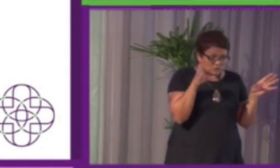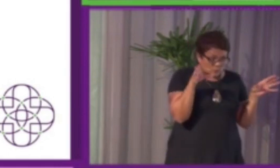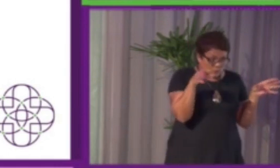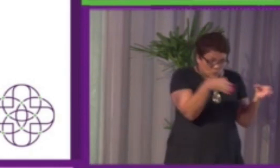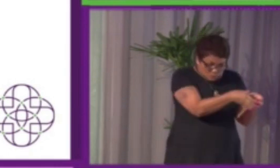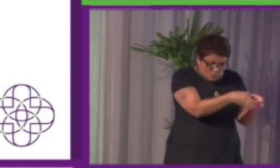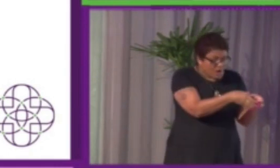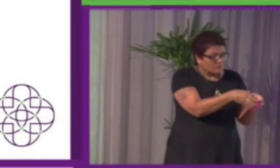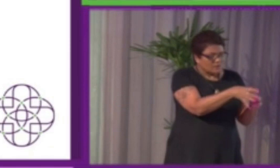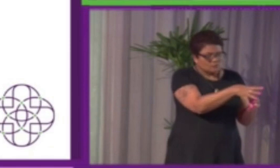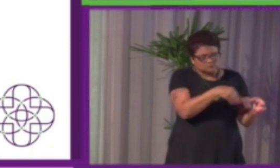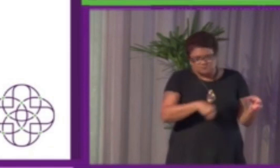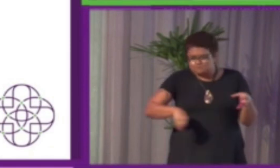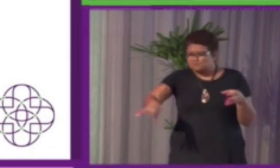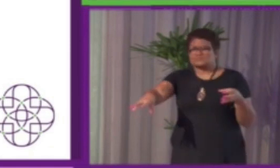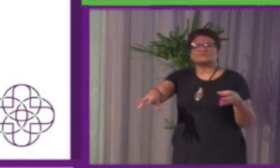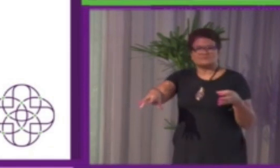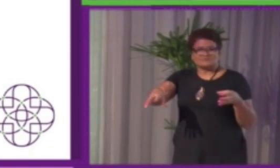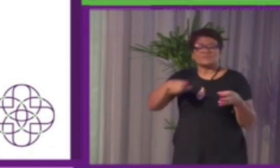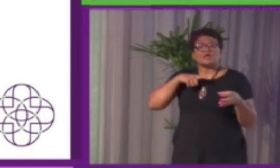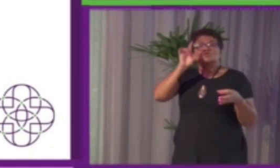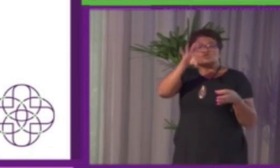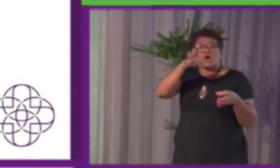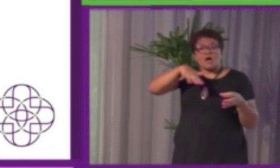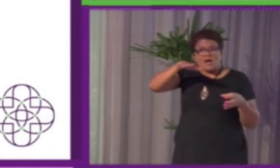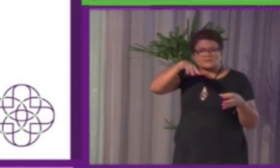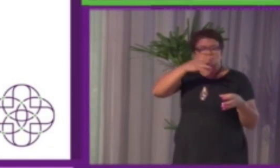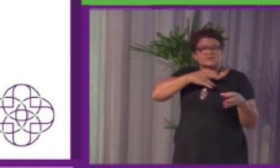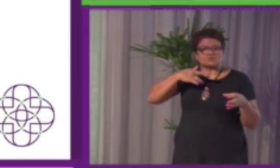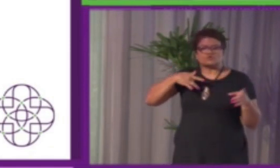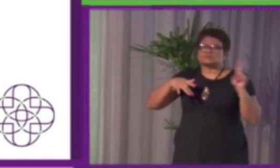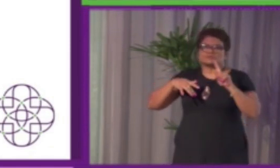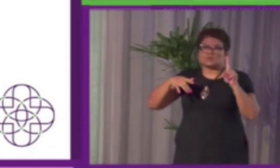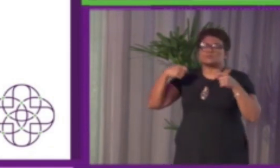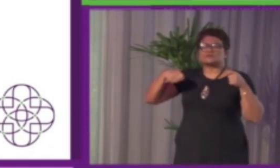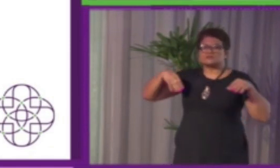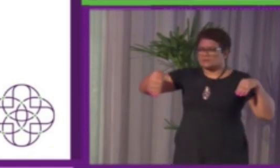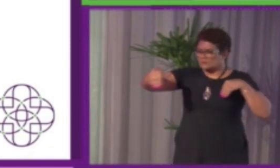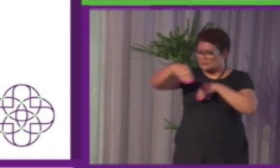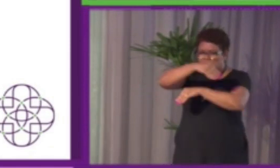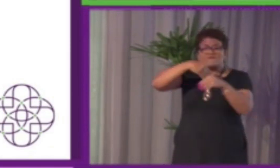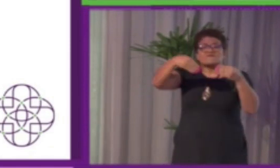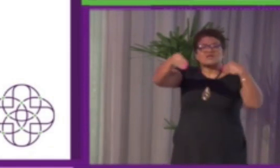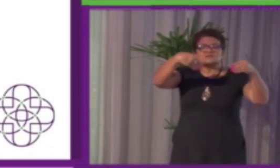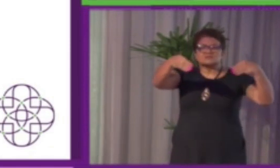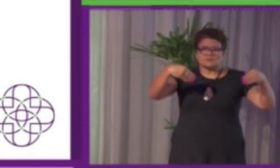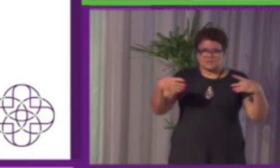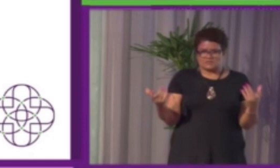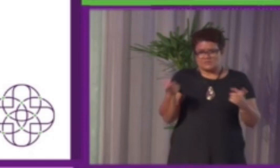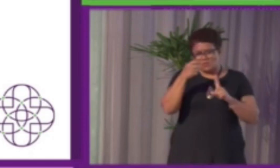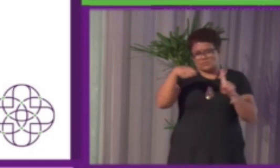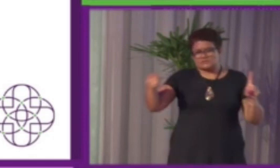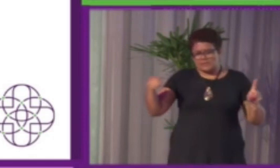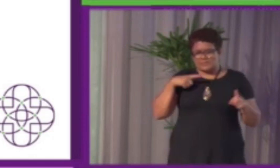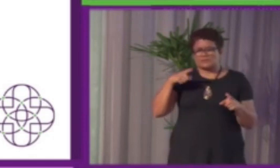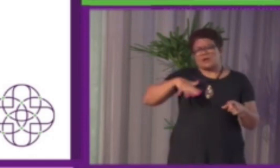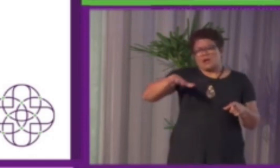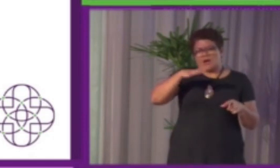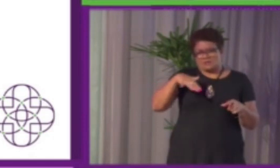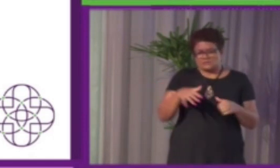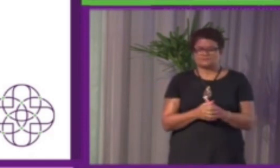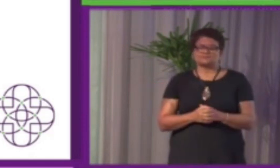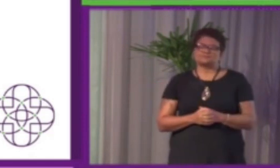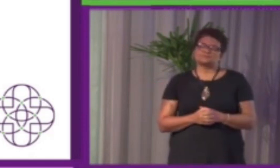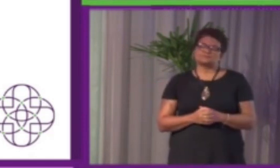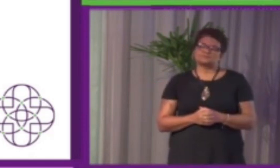mas intersetorial, tá? Buscando, então, o aumento do bem-estar social. Tá? Então, isso é muito importante que vocês conheçam.